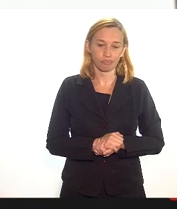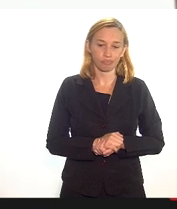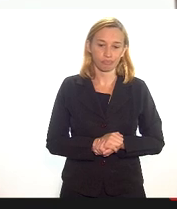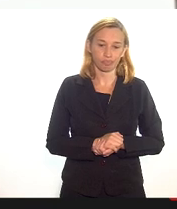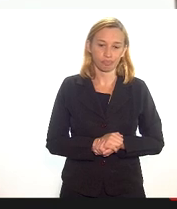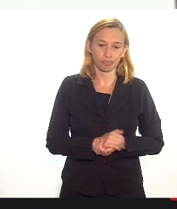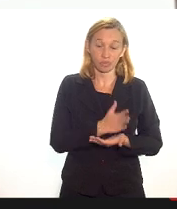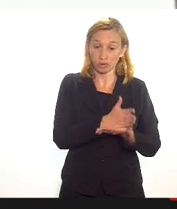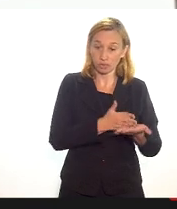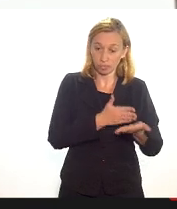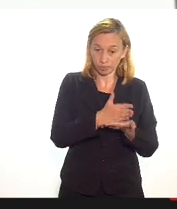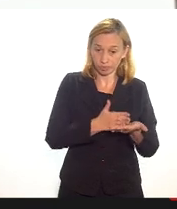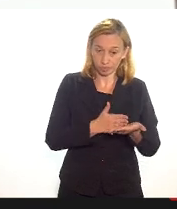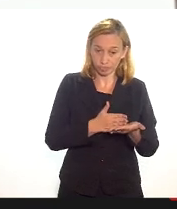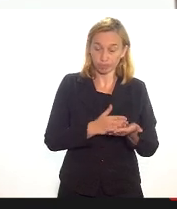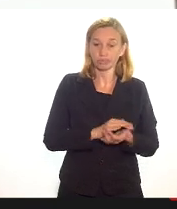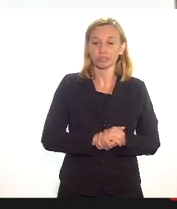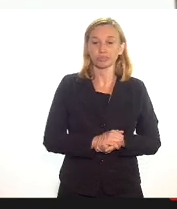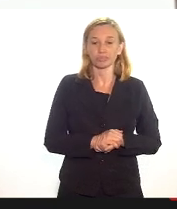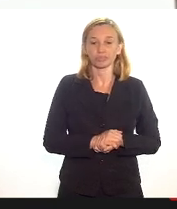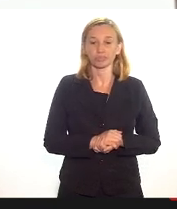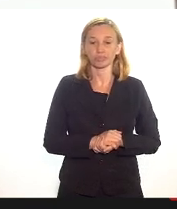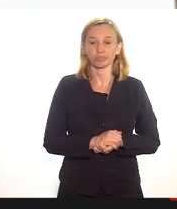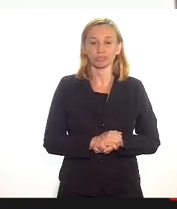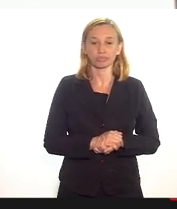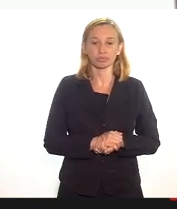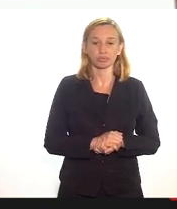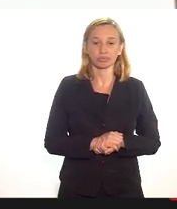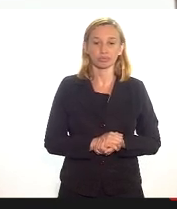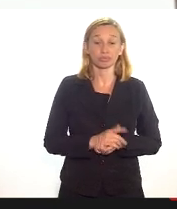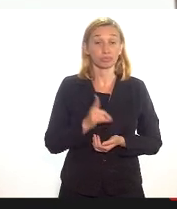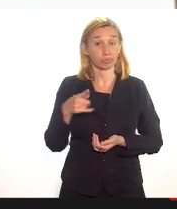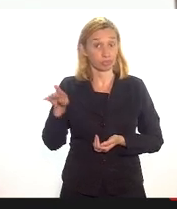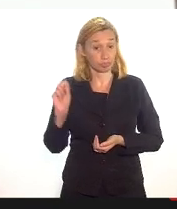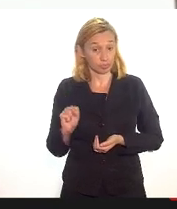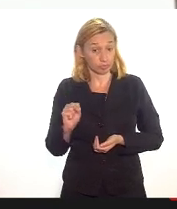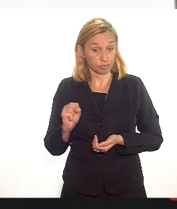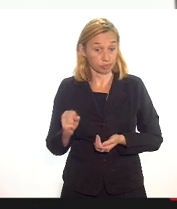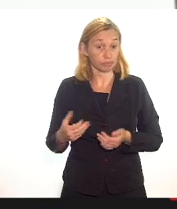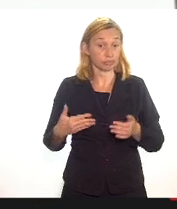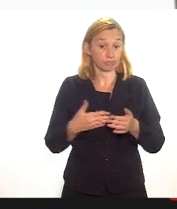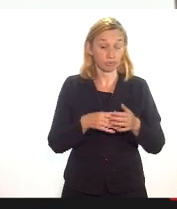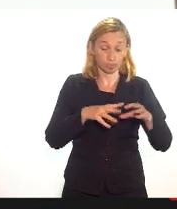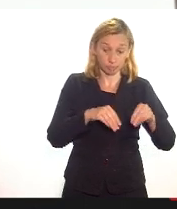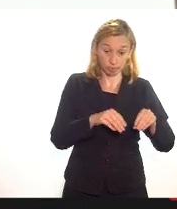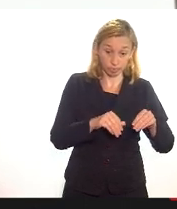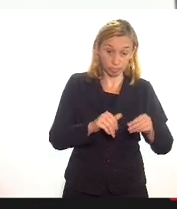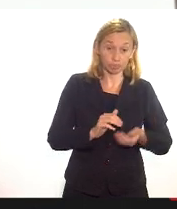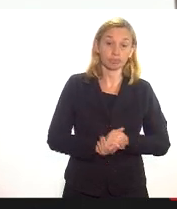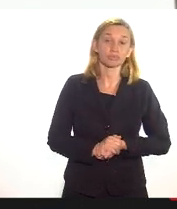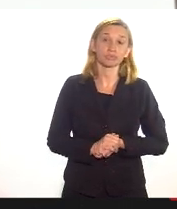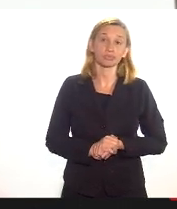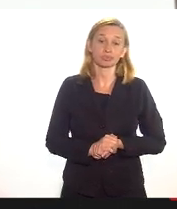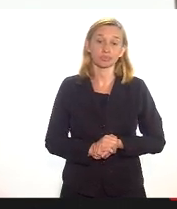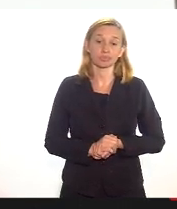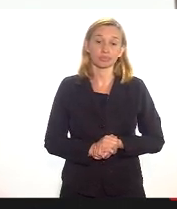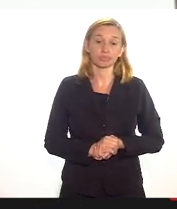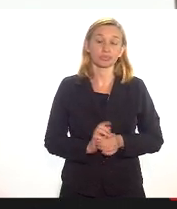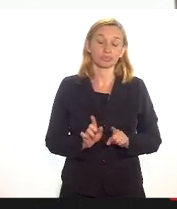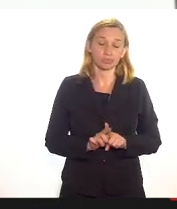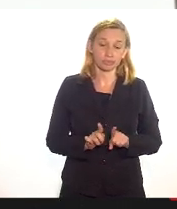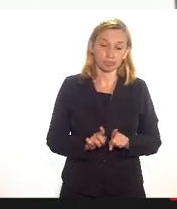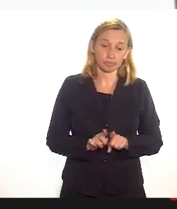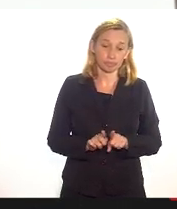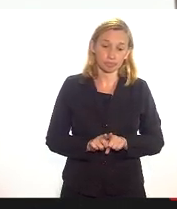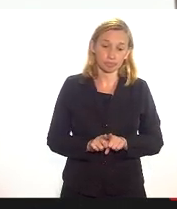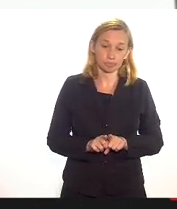da divisão proporcional dos dutos de gás até a terra, a questão